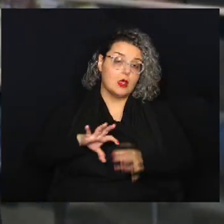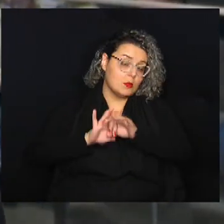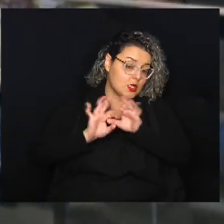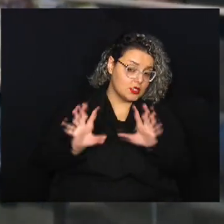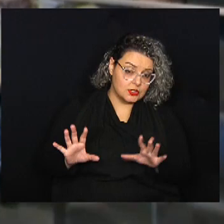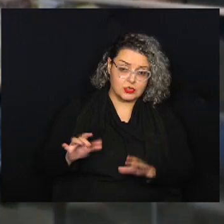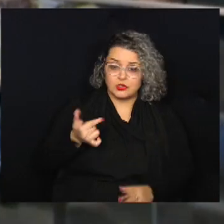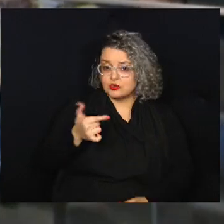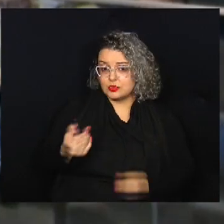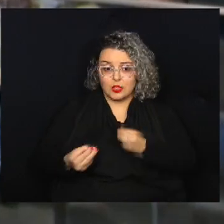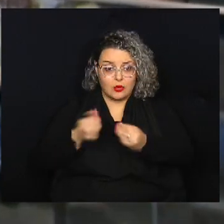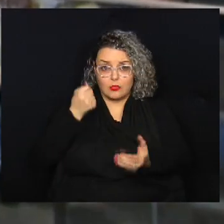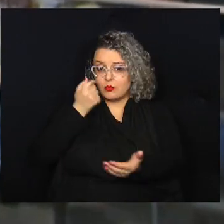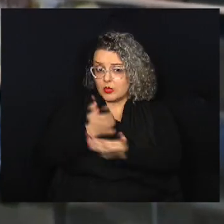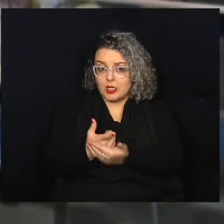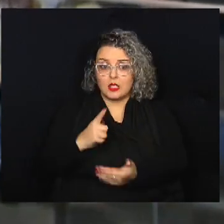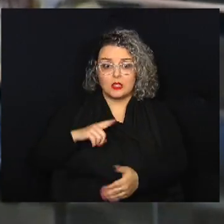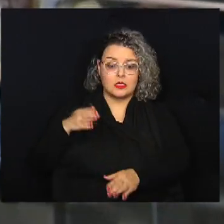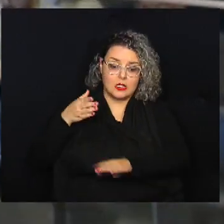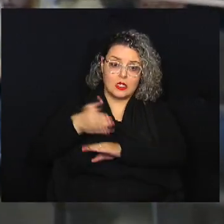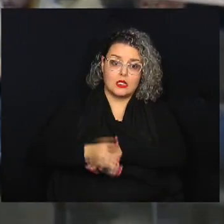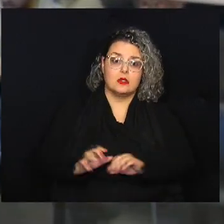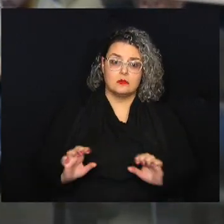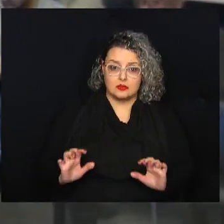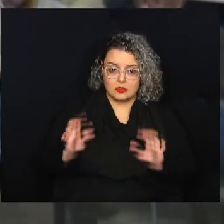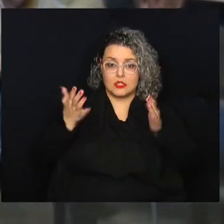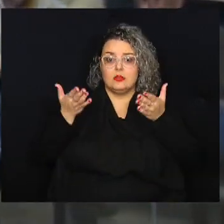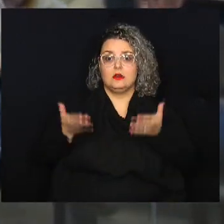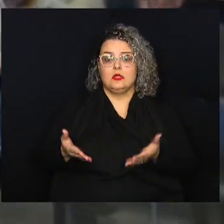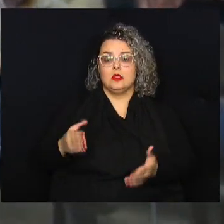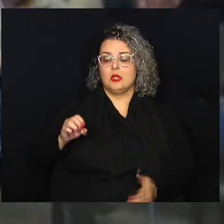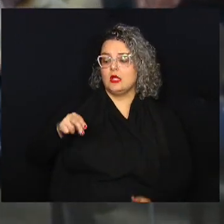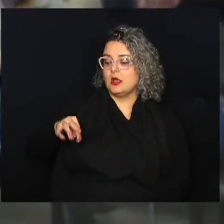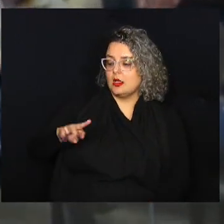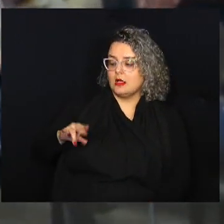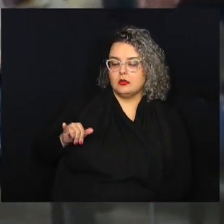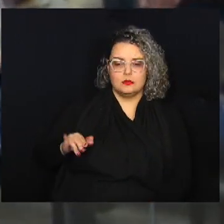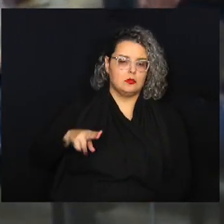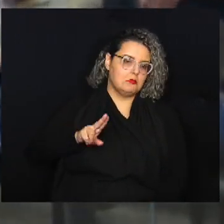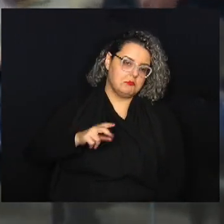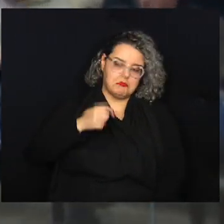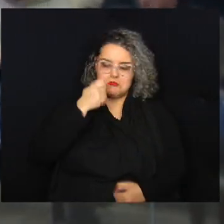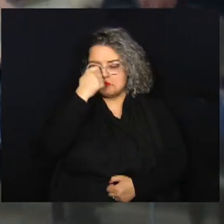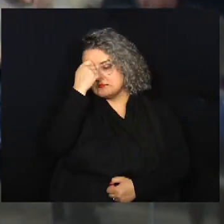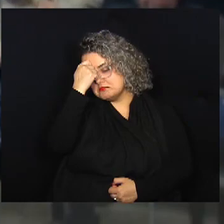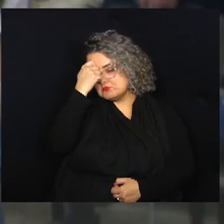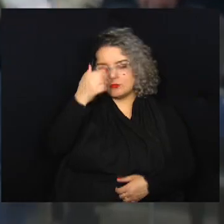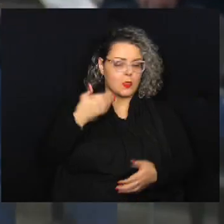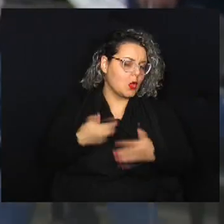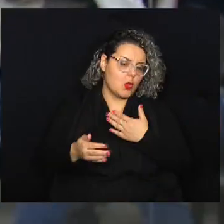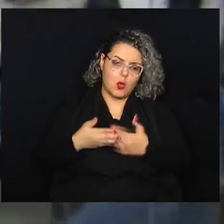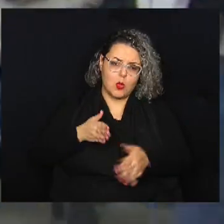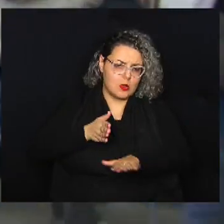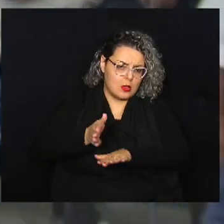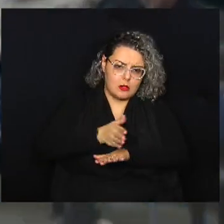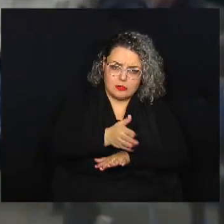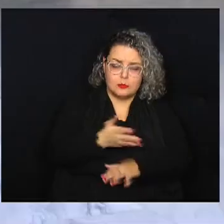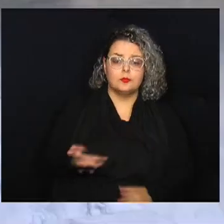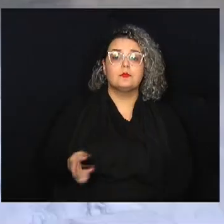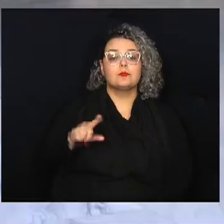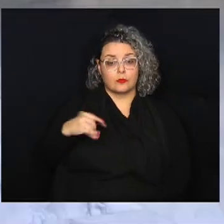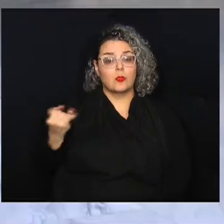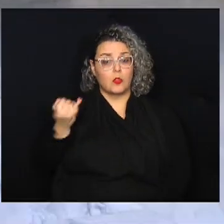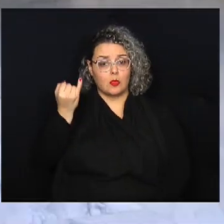têm condições a ter acesso a esse tipo de festival, country ou sertanejo, ou seja ele qual outro segmento. Então é muito